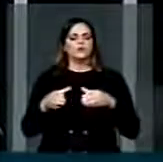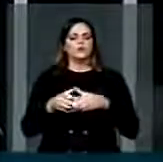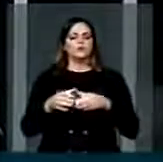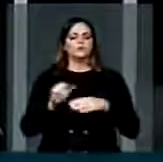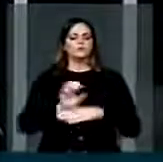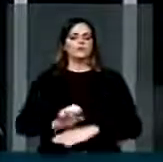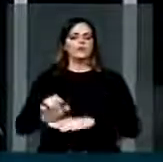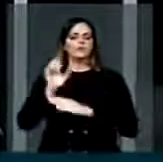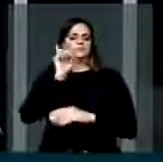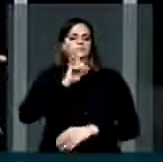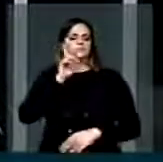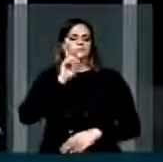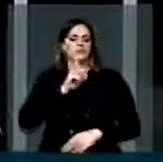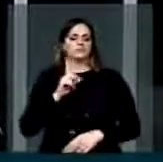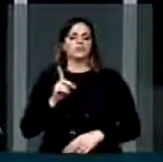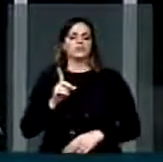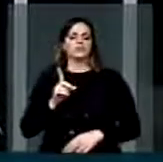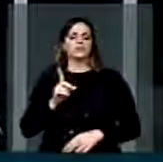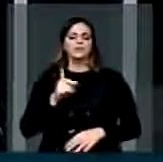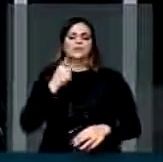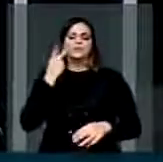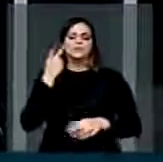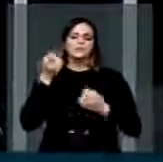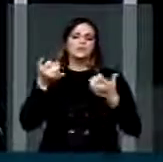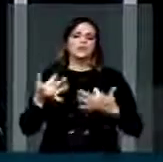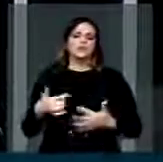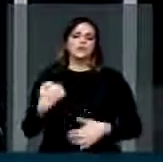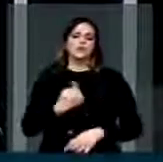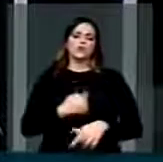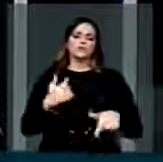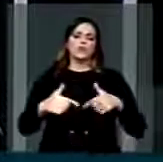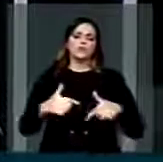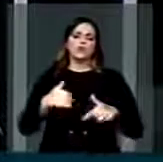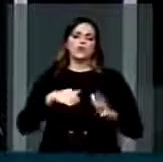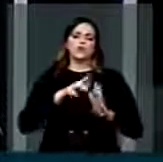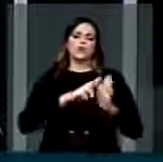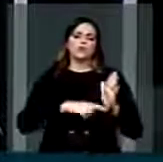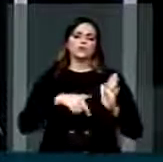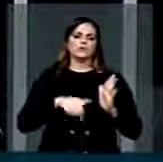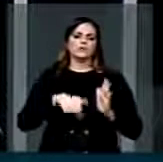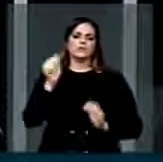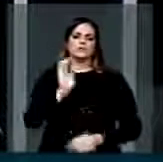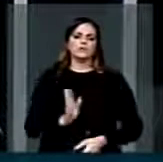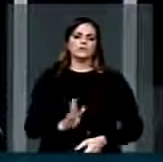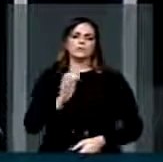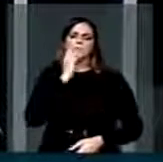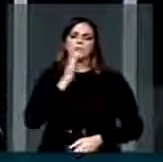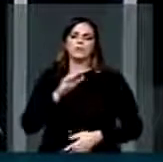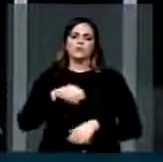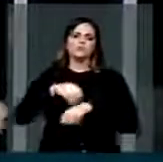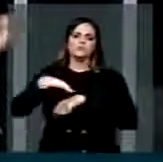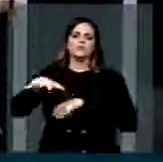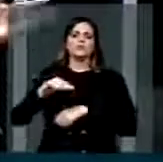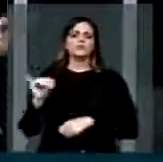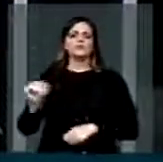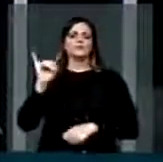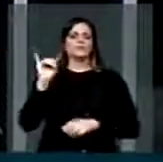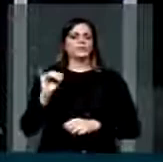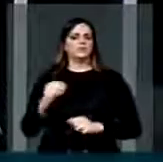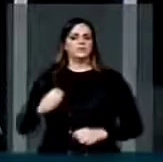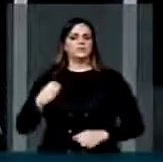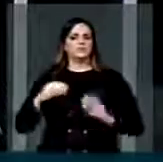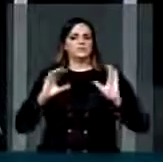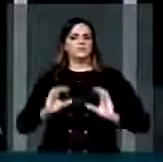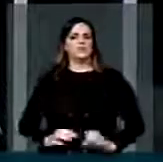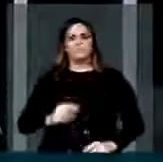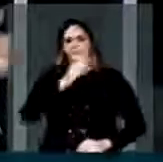dos Estados Americanos, levando lá um trabalho que nós fizemos aqui, que eu fui relator muito importante para a cidadania, que é a situação